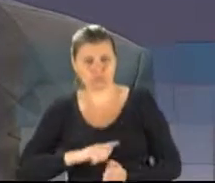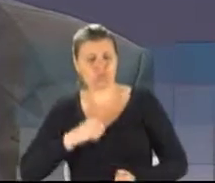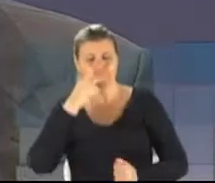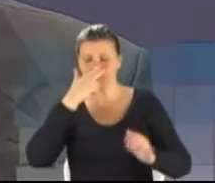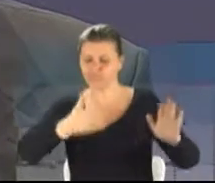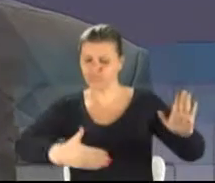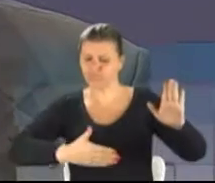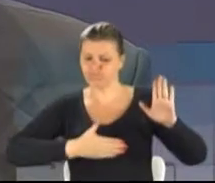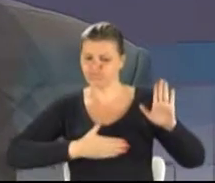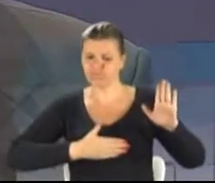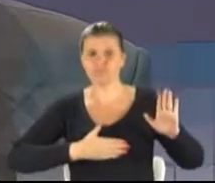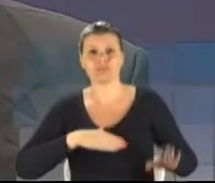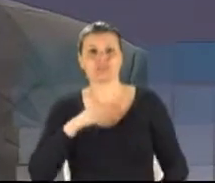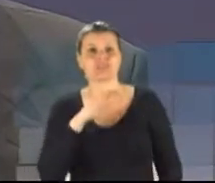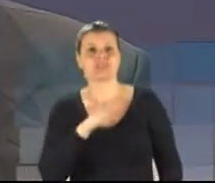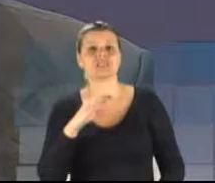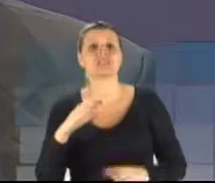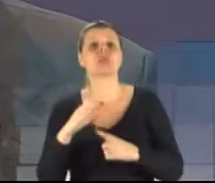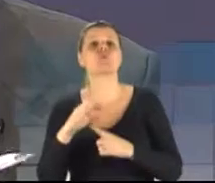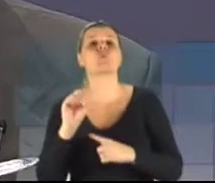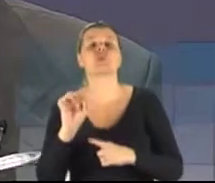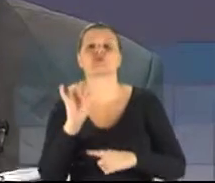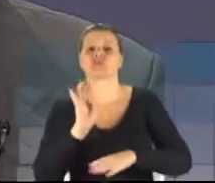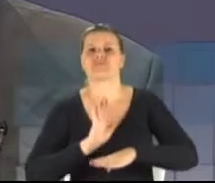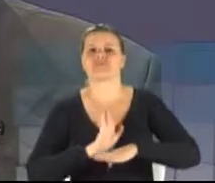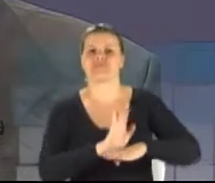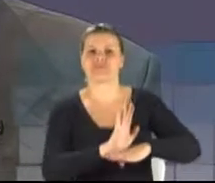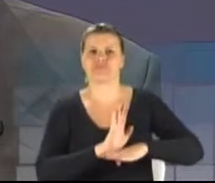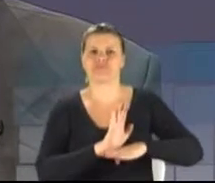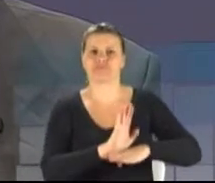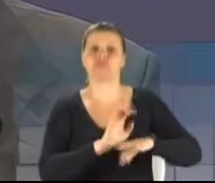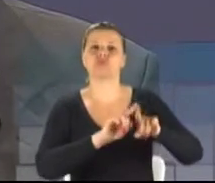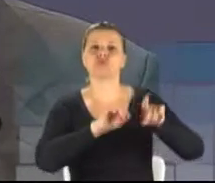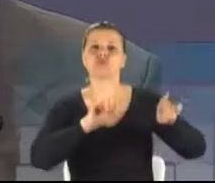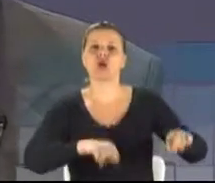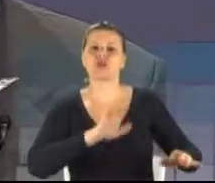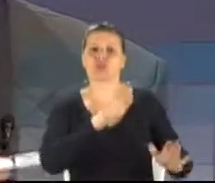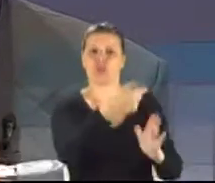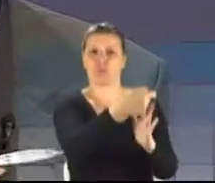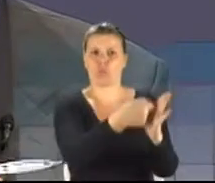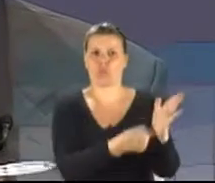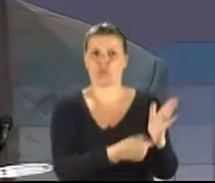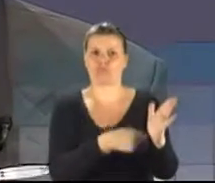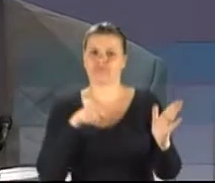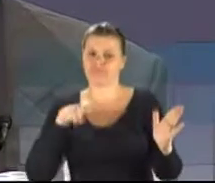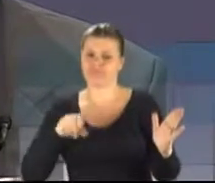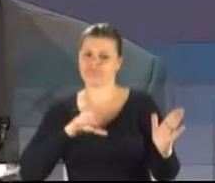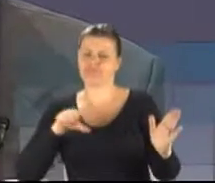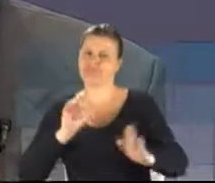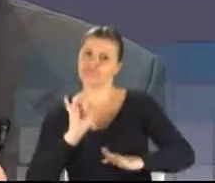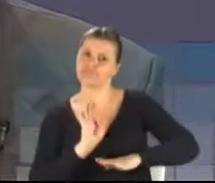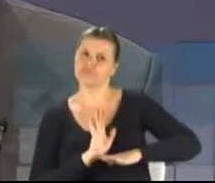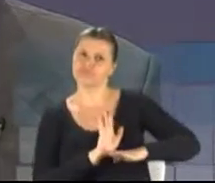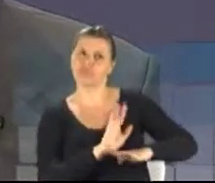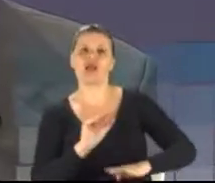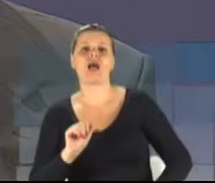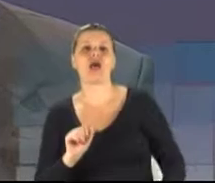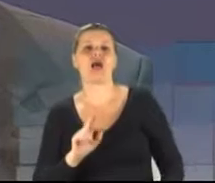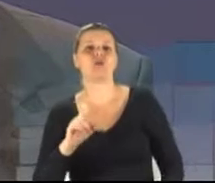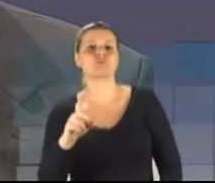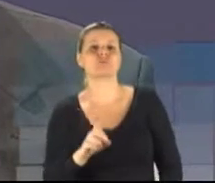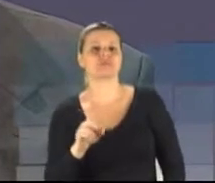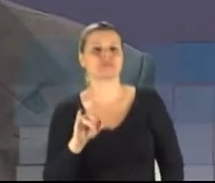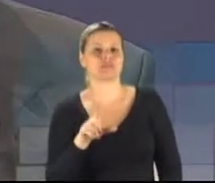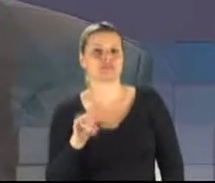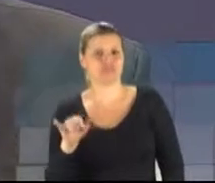CCS vão ser auxiliares dos funcionários de carreira vão ser auxiliares dos funcionários